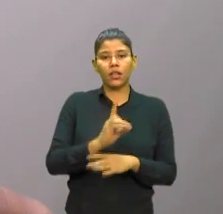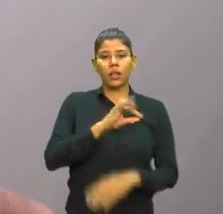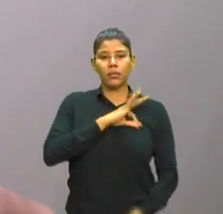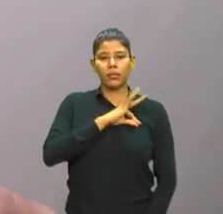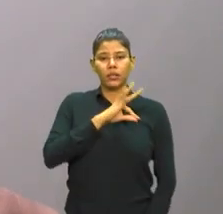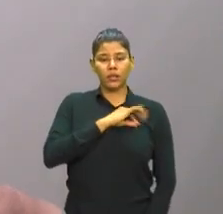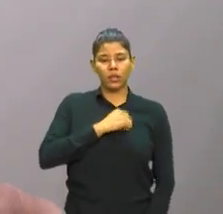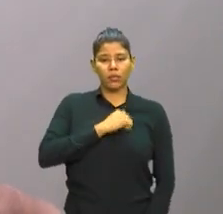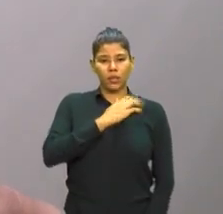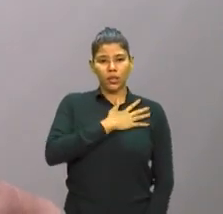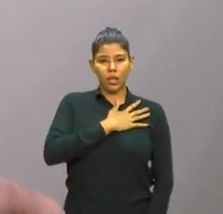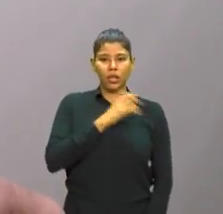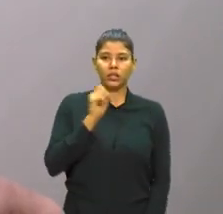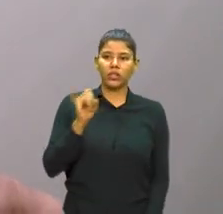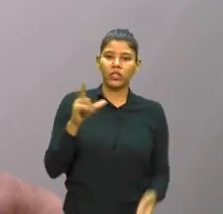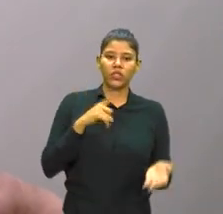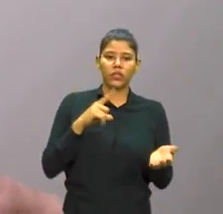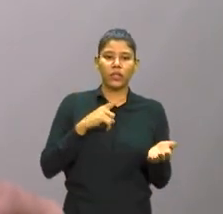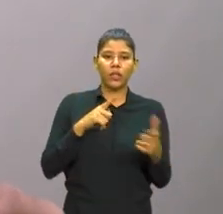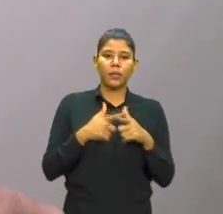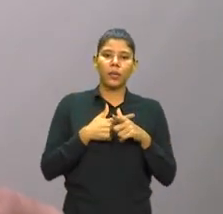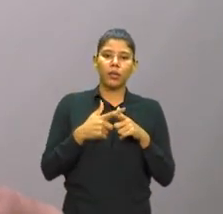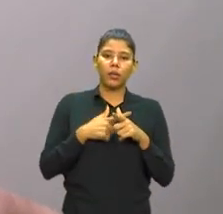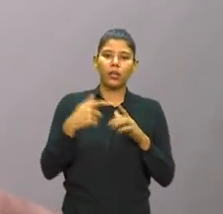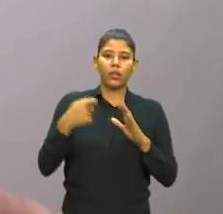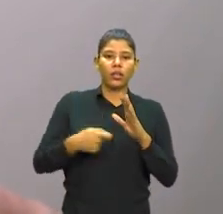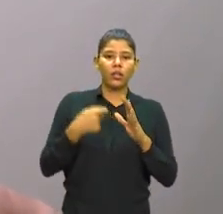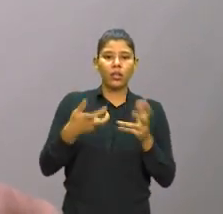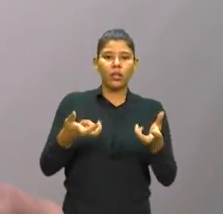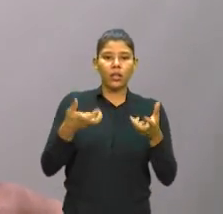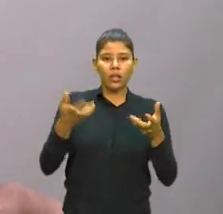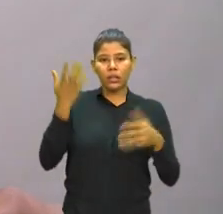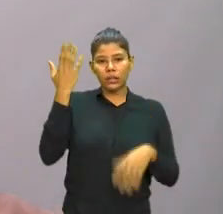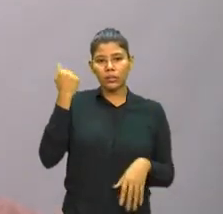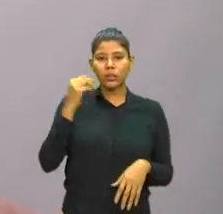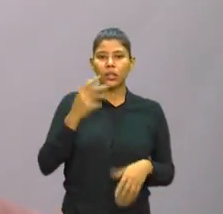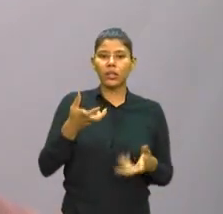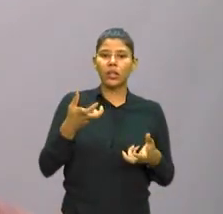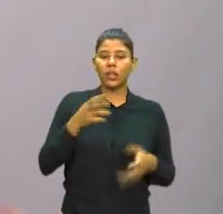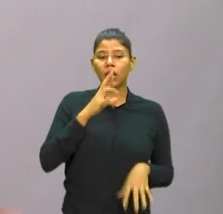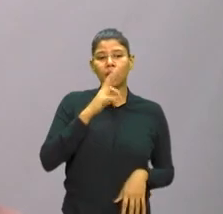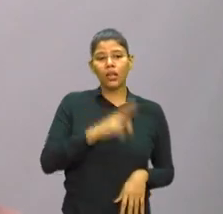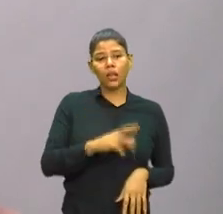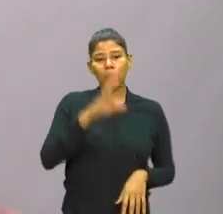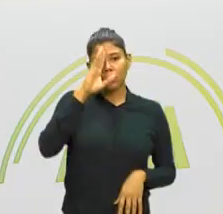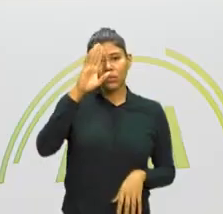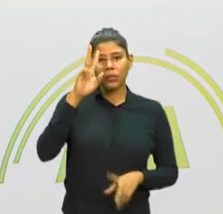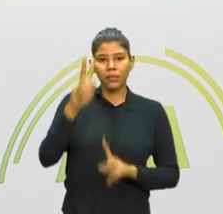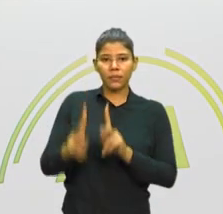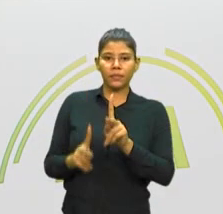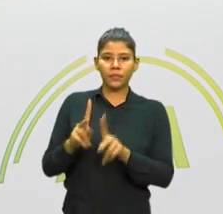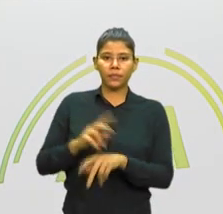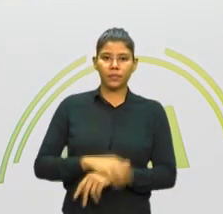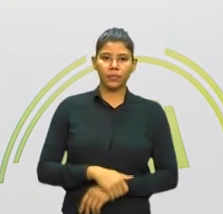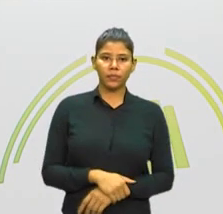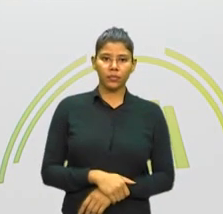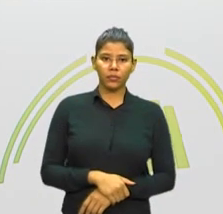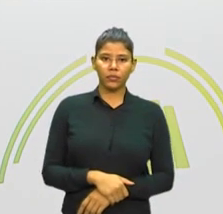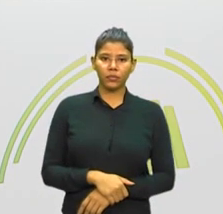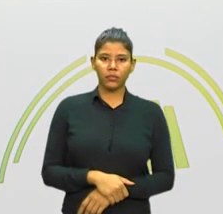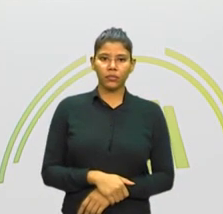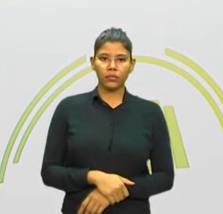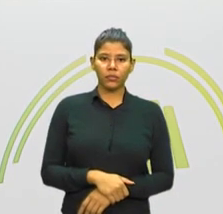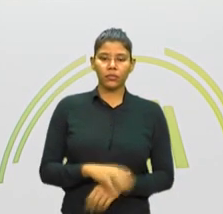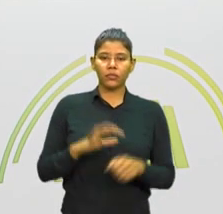se tiver algum problema em relação associações querem saber querem uma resposta especialmente para a população do estado do Ceará a